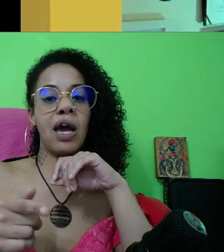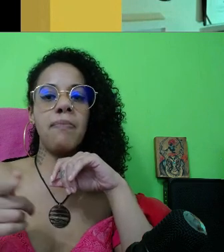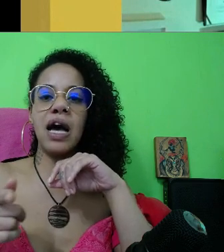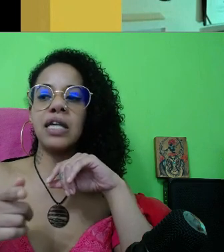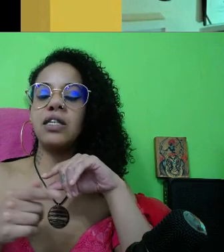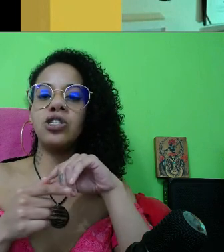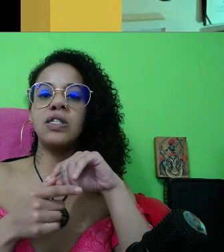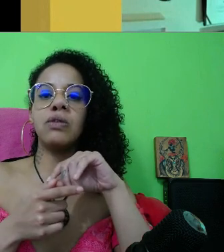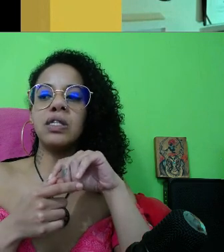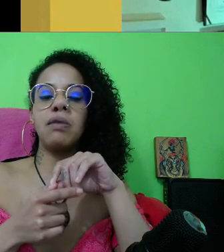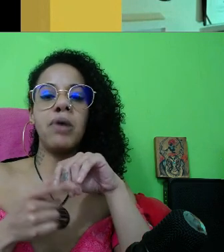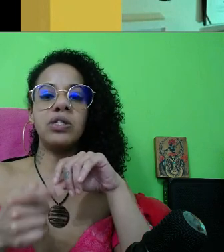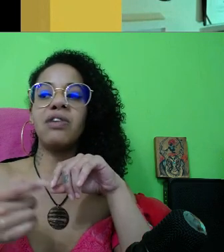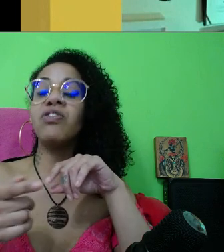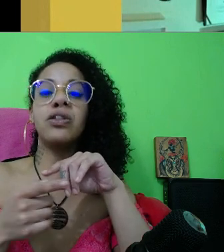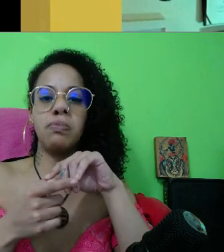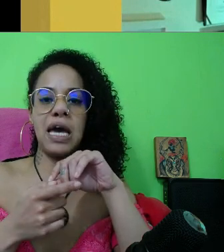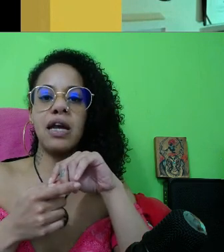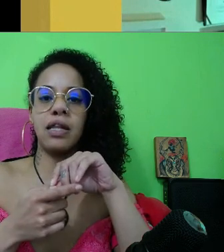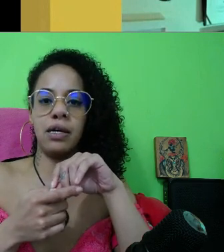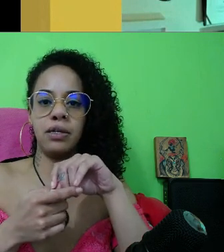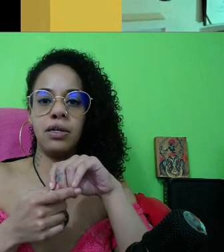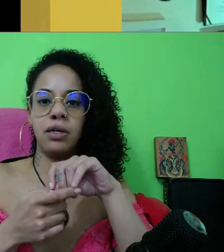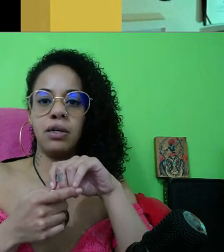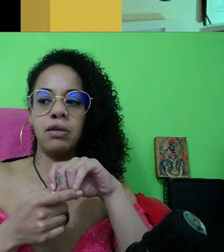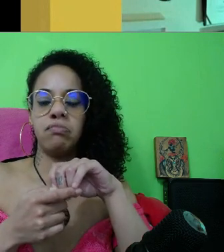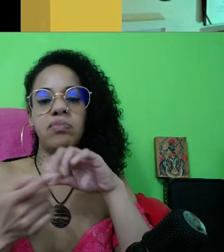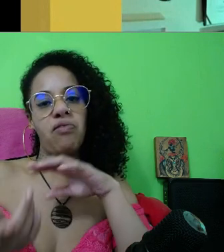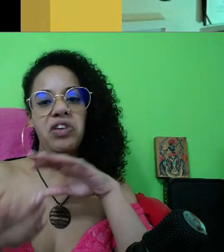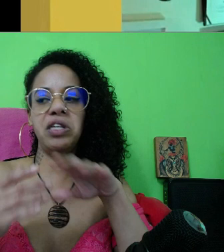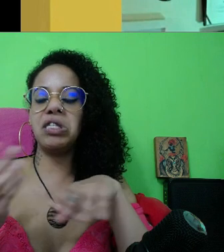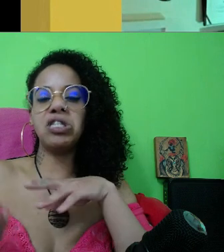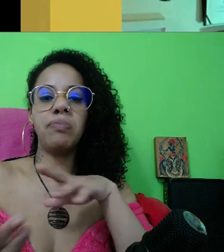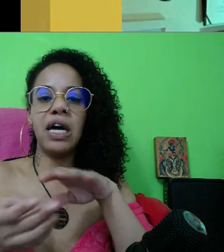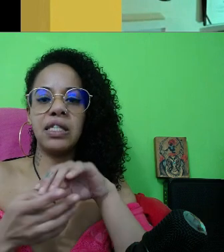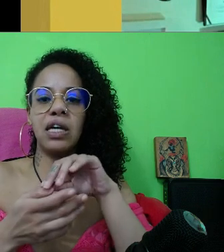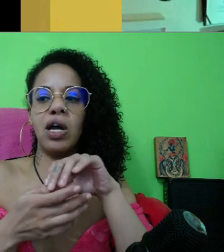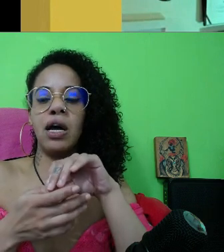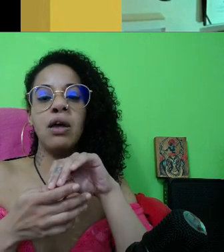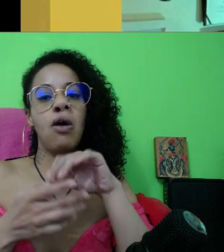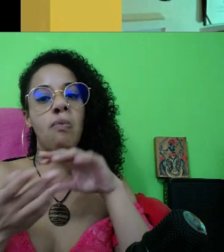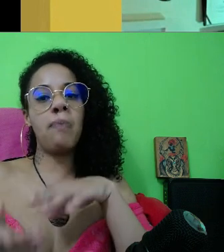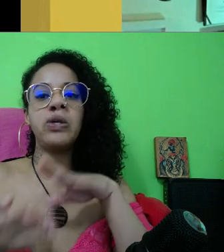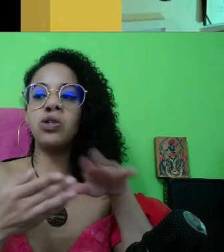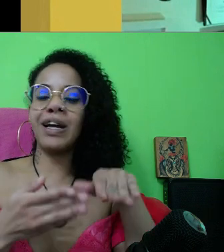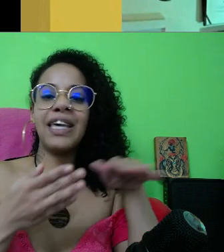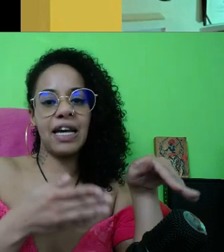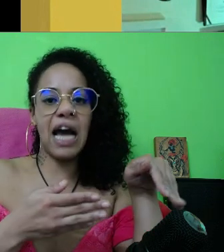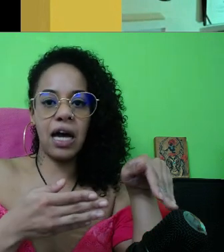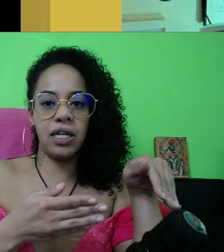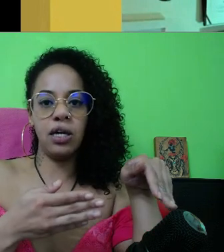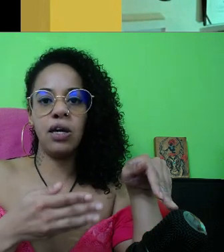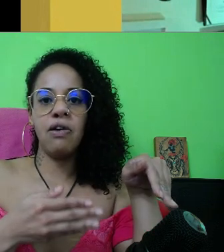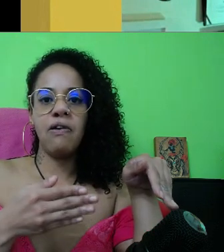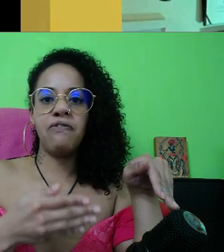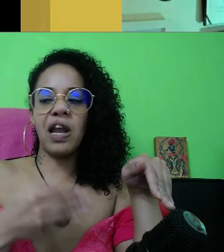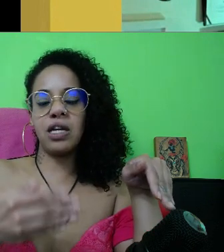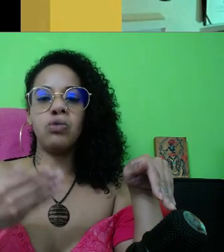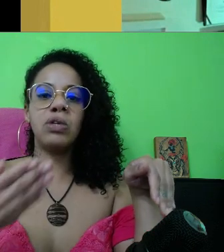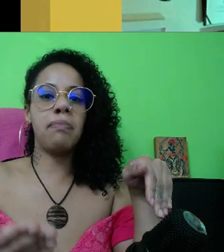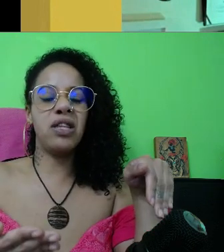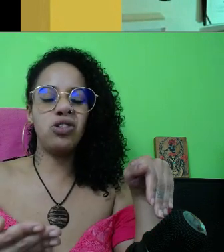porque ameaça dizendo assim meu você está falando merda Talvez seja ameaça agora uma pessoa que é caqui